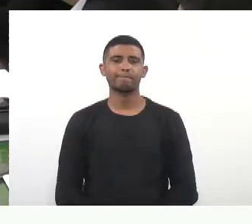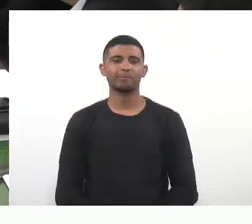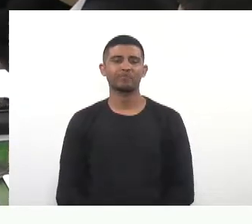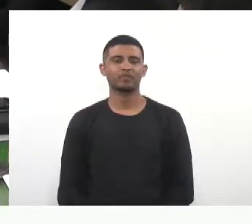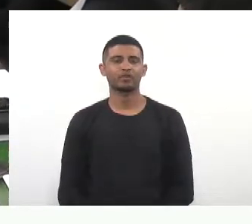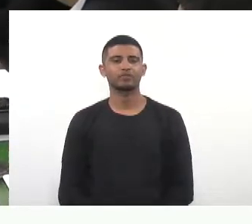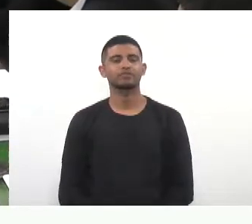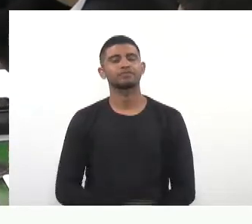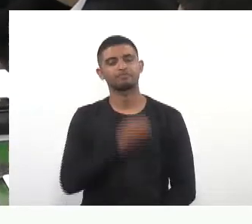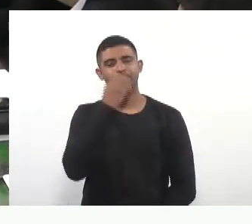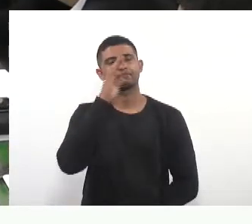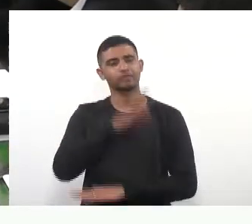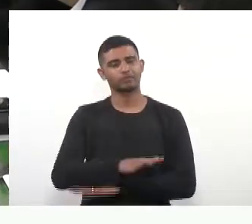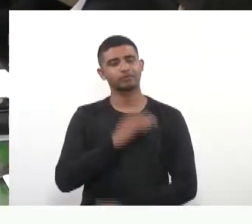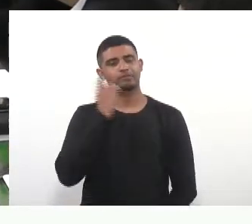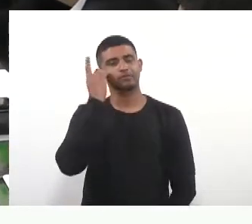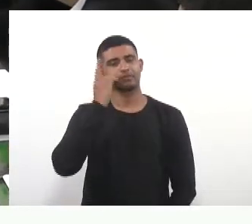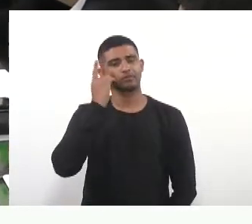Boa tarde, deputado.